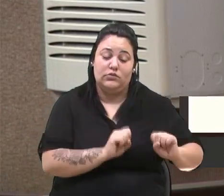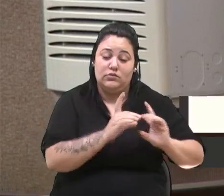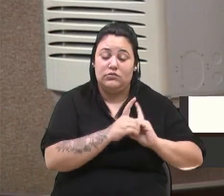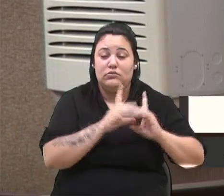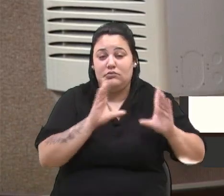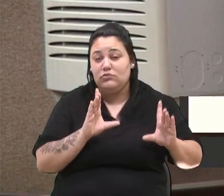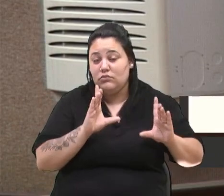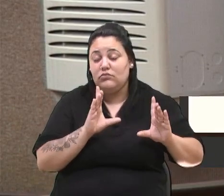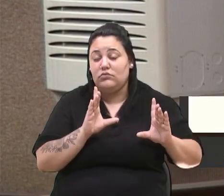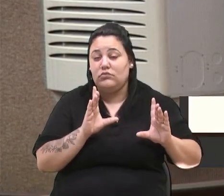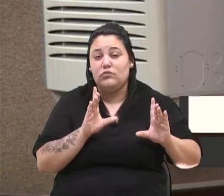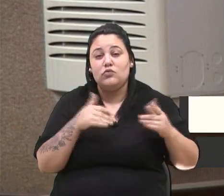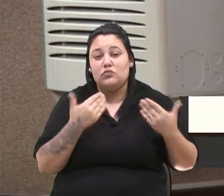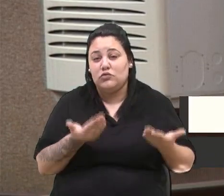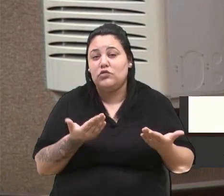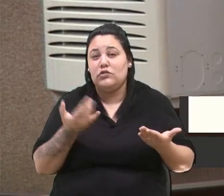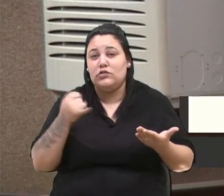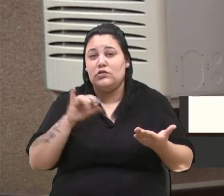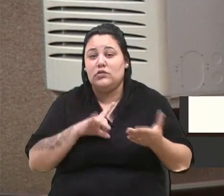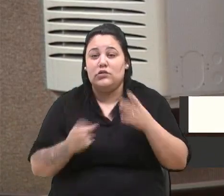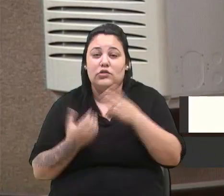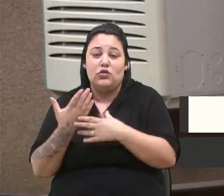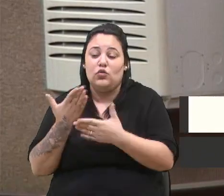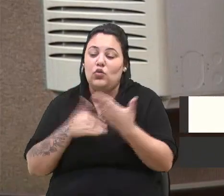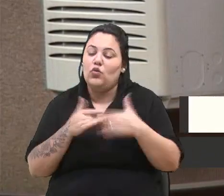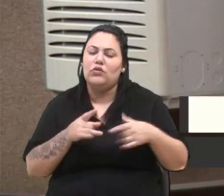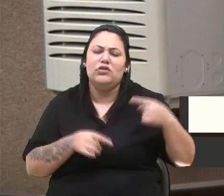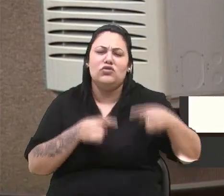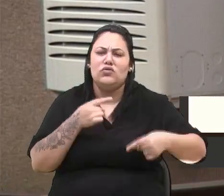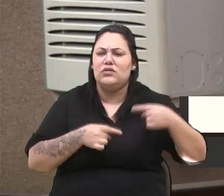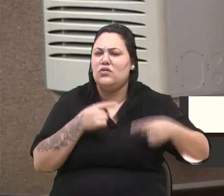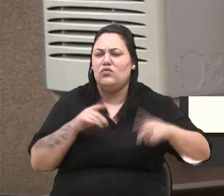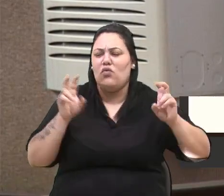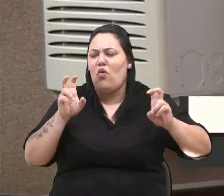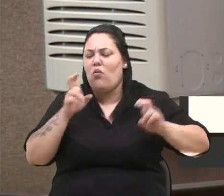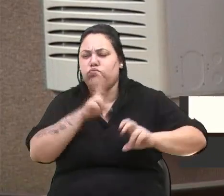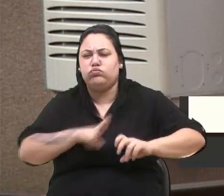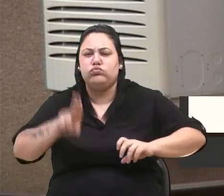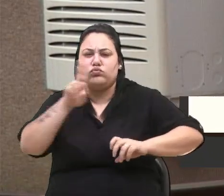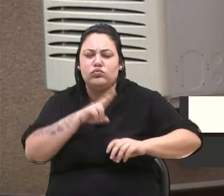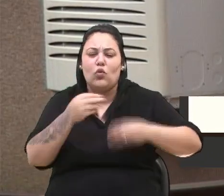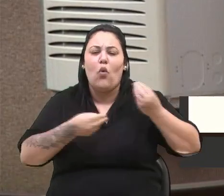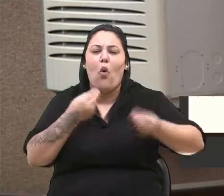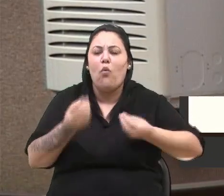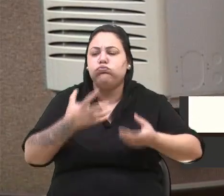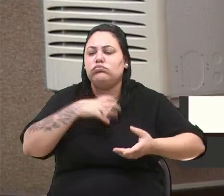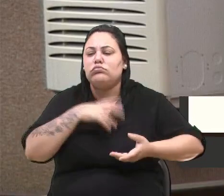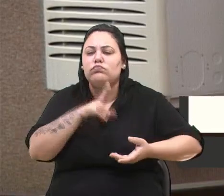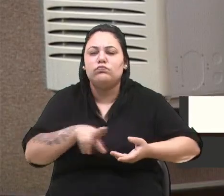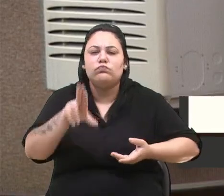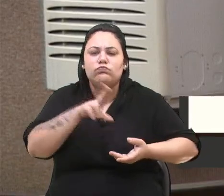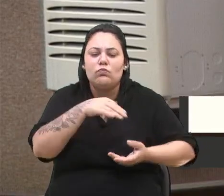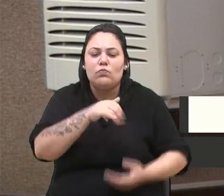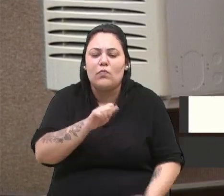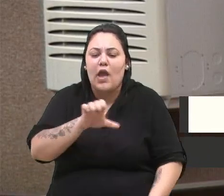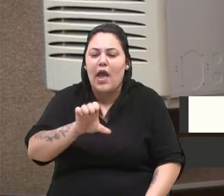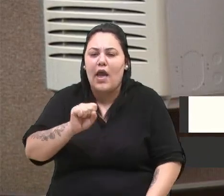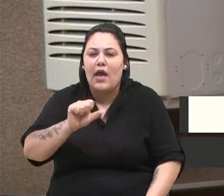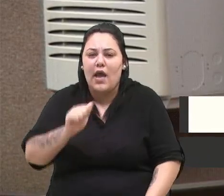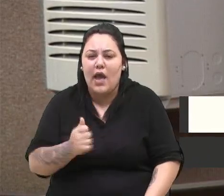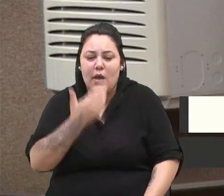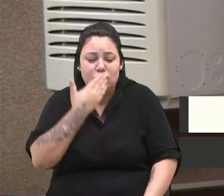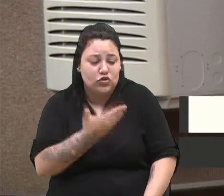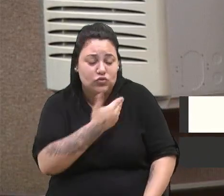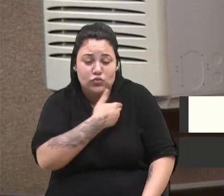onde se gerou todo um debate sobre a ocupação da Maesa. E era solicitado e requerido ao Poder